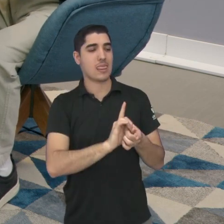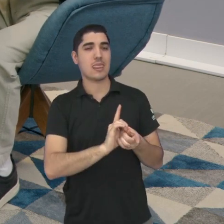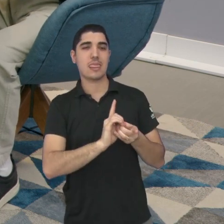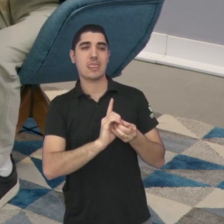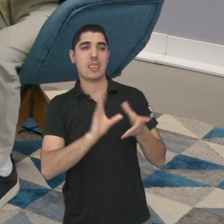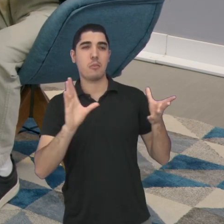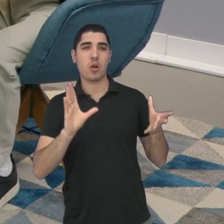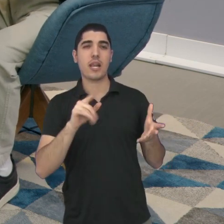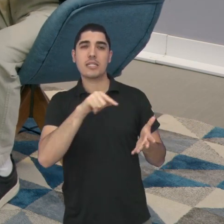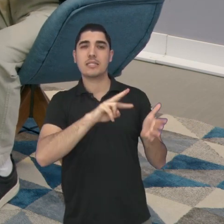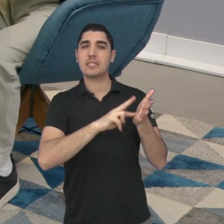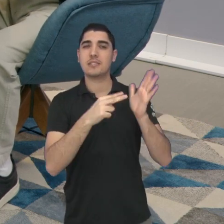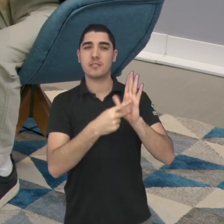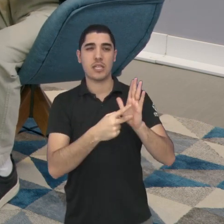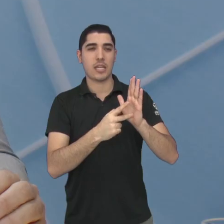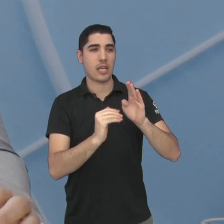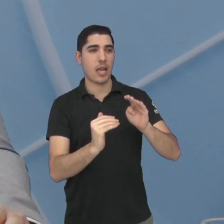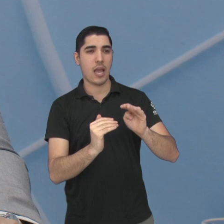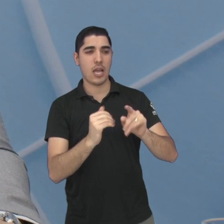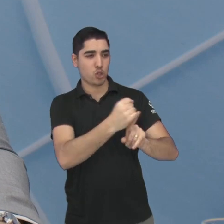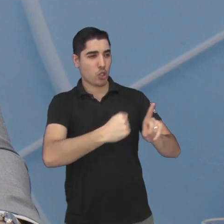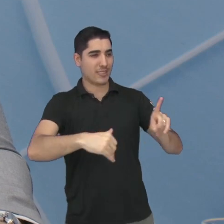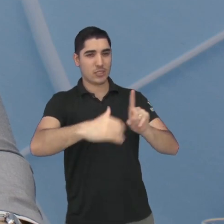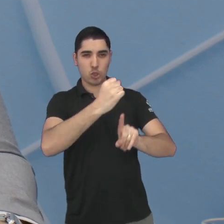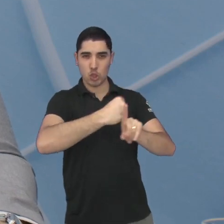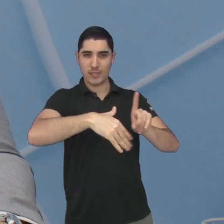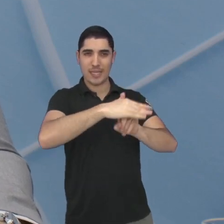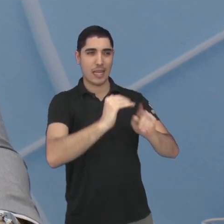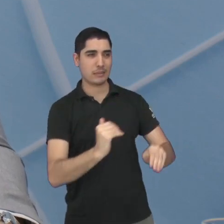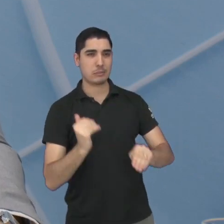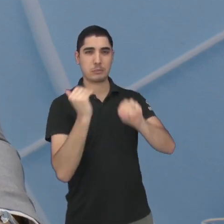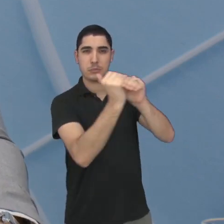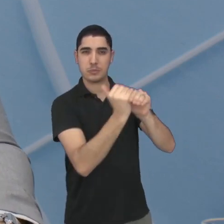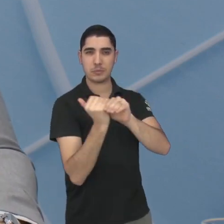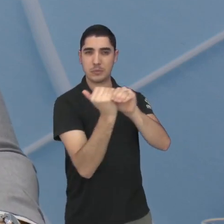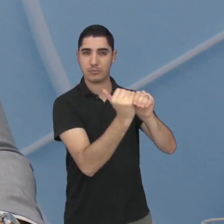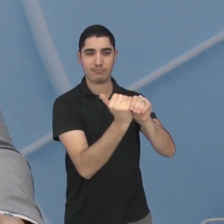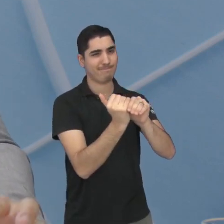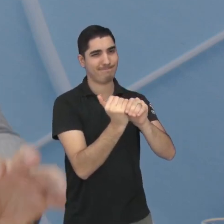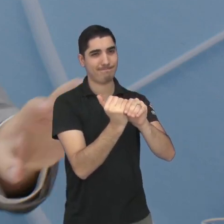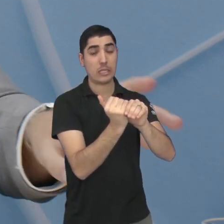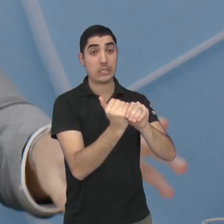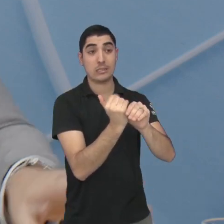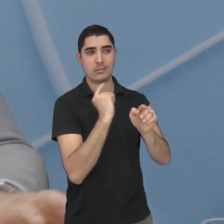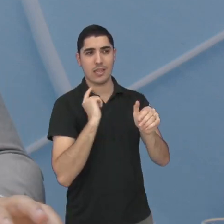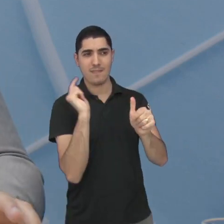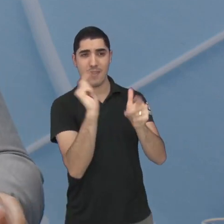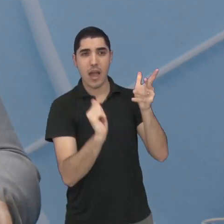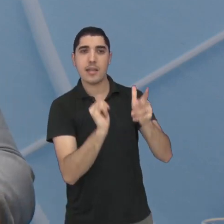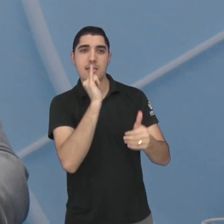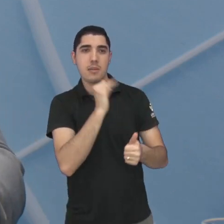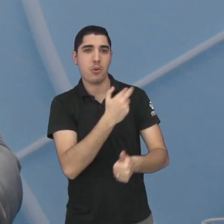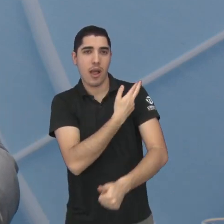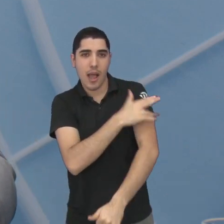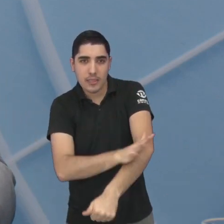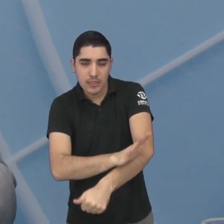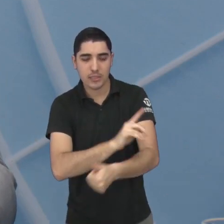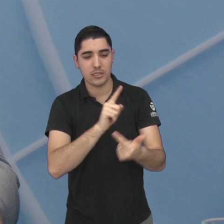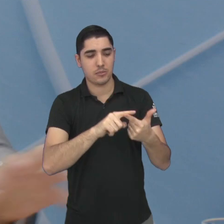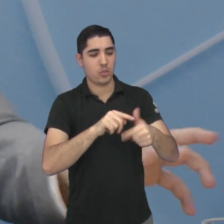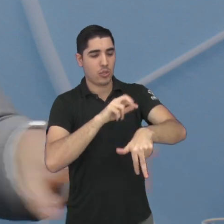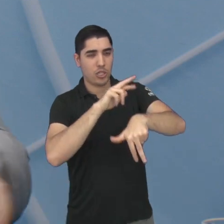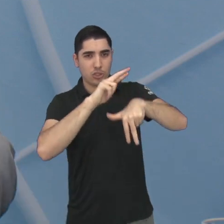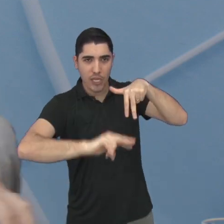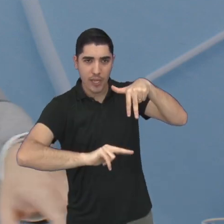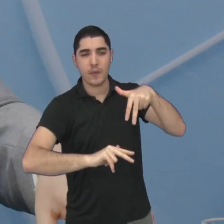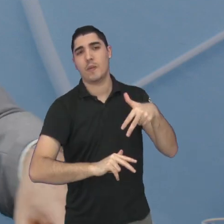com igualdade social. Então, combater a desigualdade social nas suas mais variadas formas, do racismo, da desigualdade de gênero,